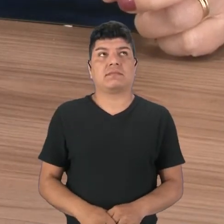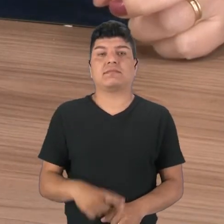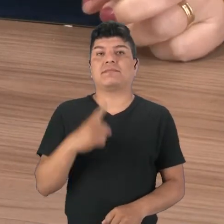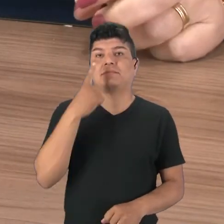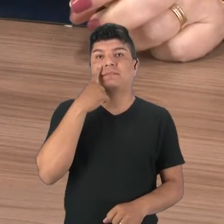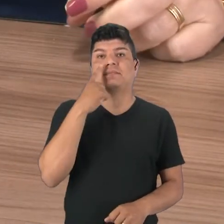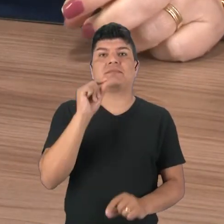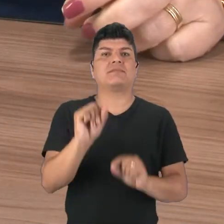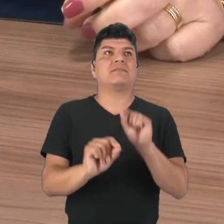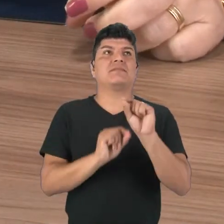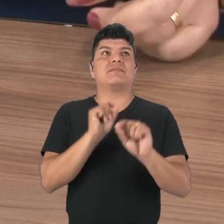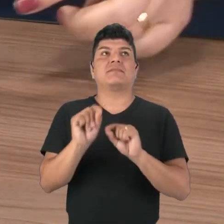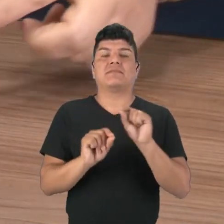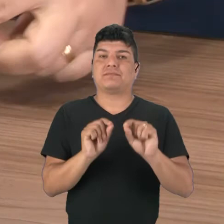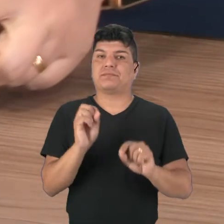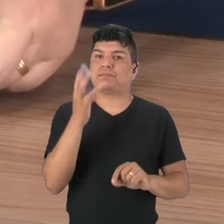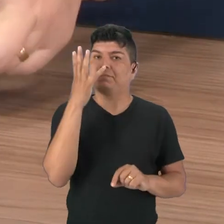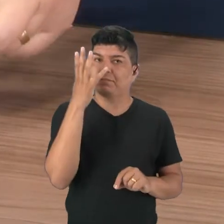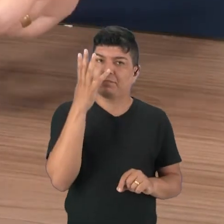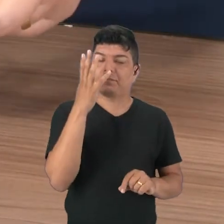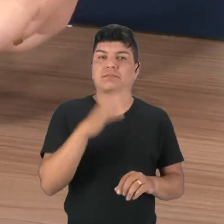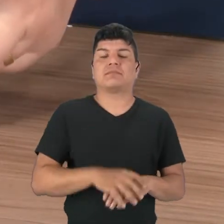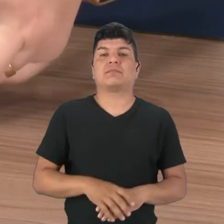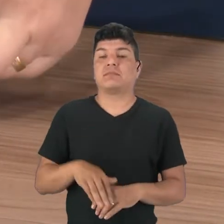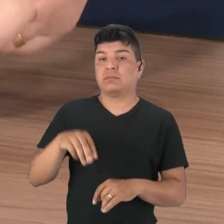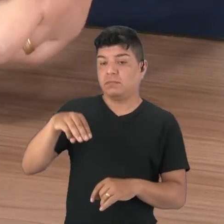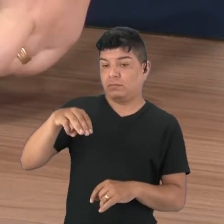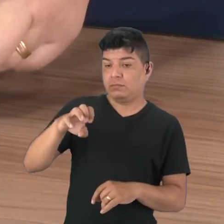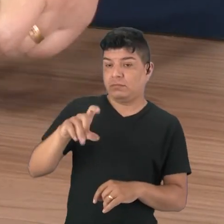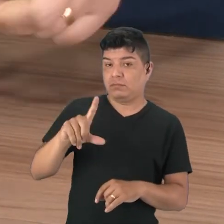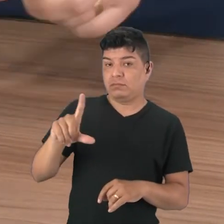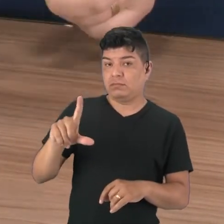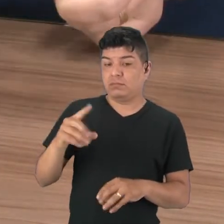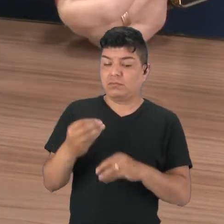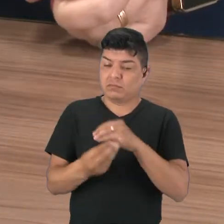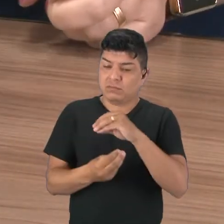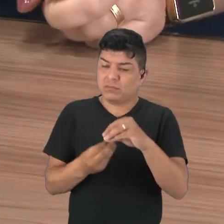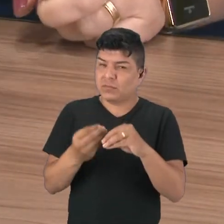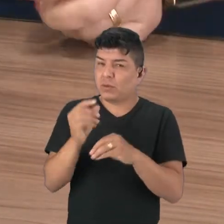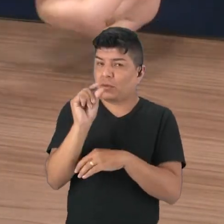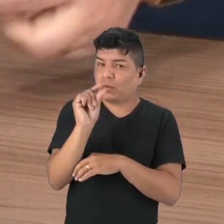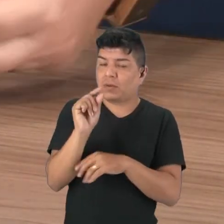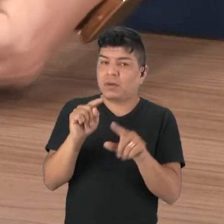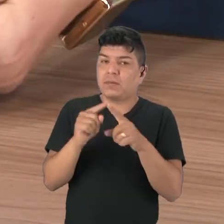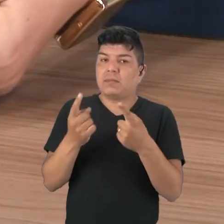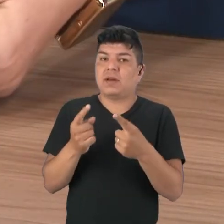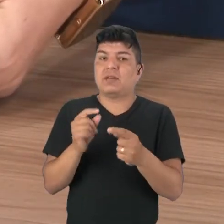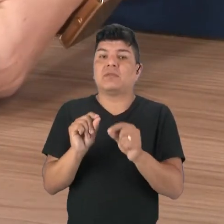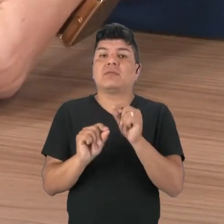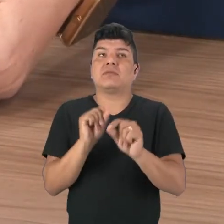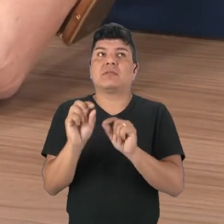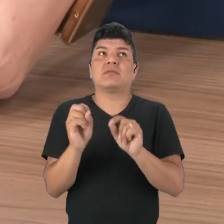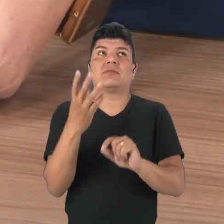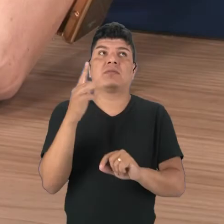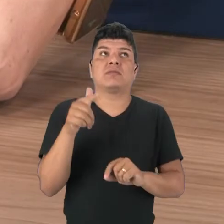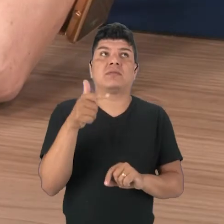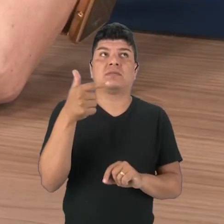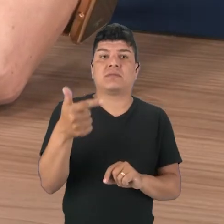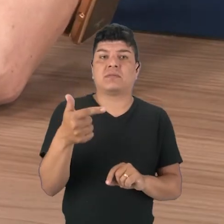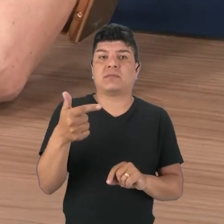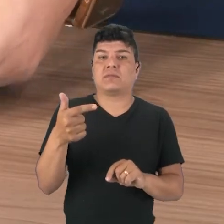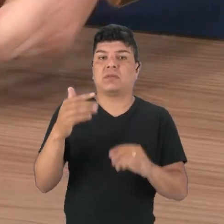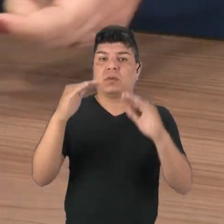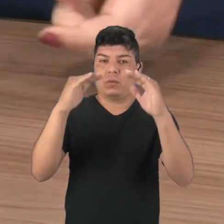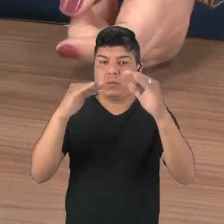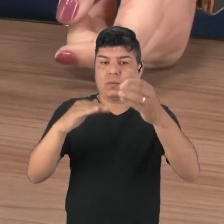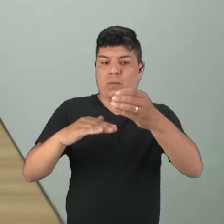Olha só o que acontece. O mel, ele, quando a gente colocou, ele misturou um pouquinho, mas o que aconteceu logo em seguida? Ele